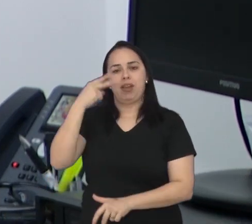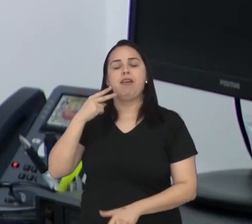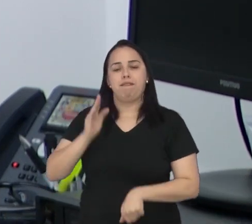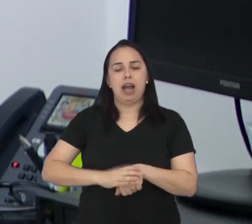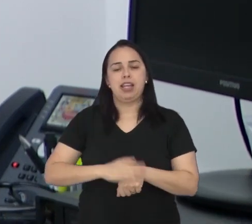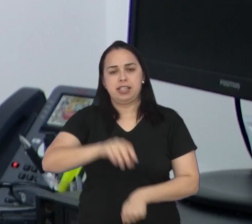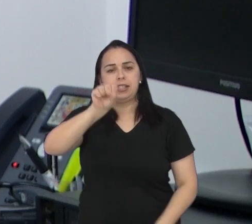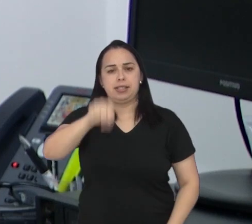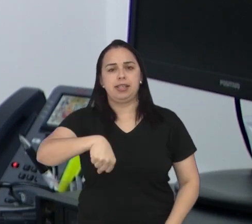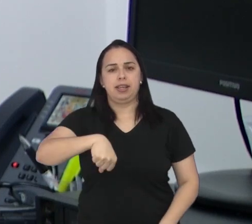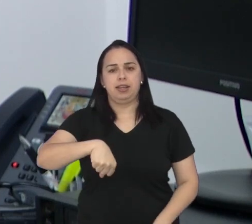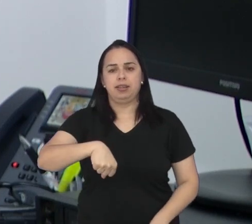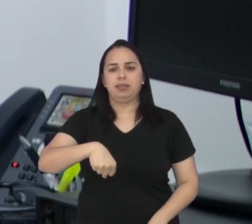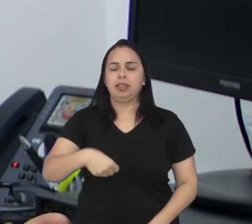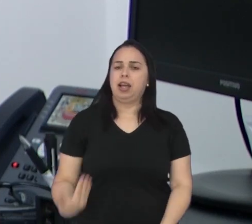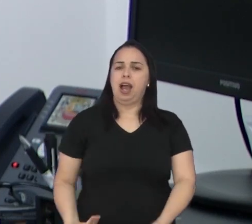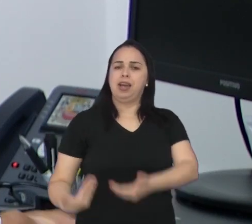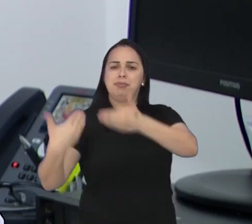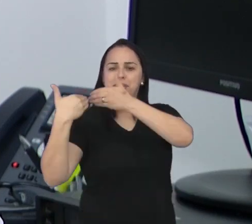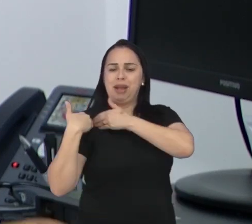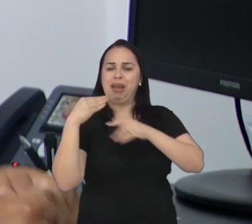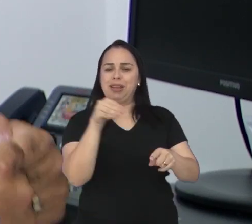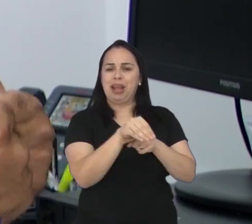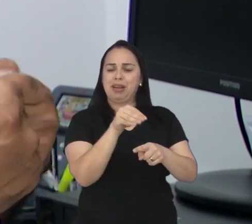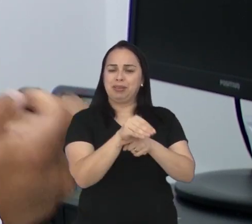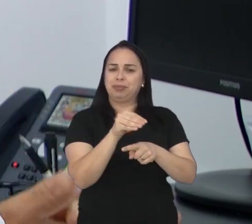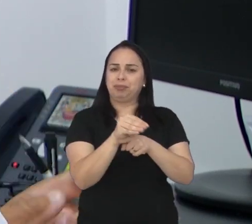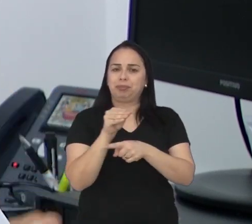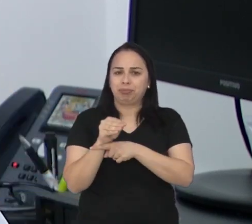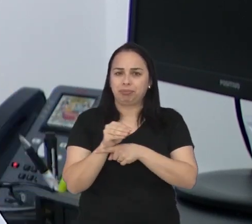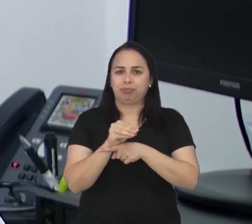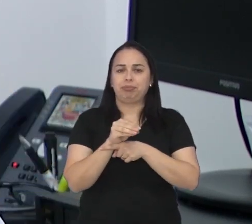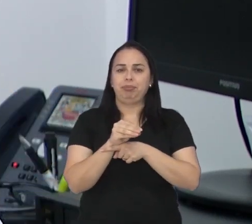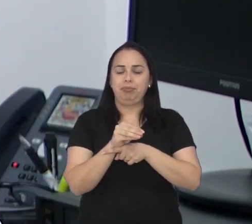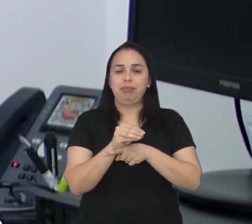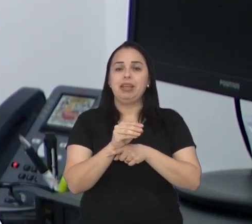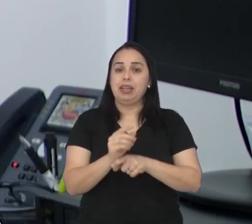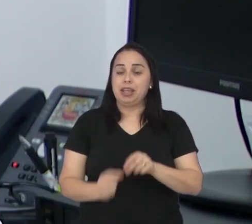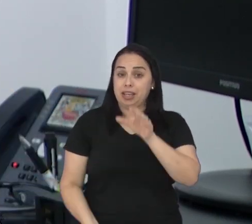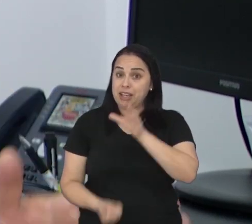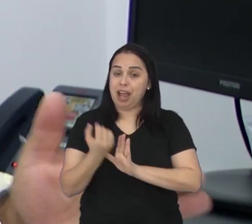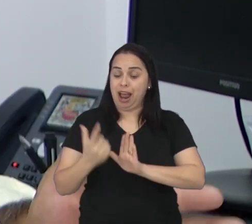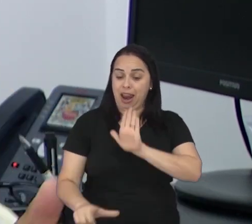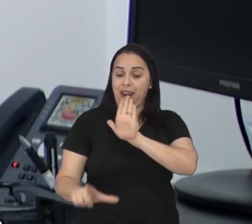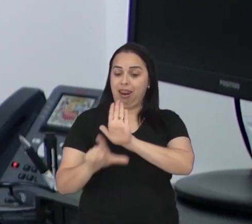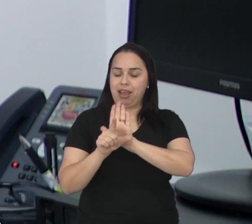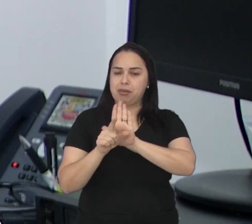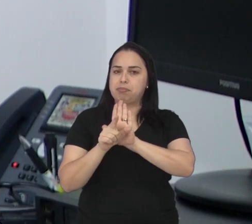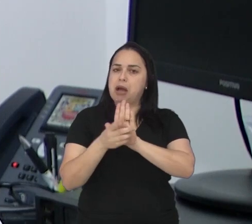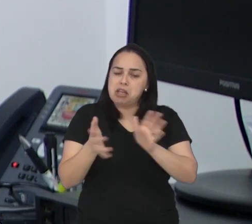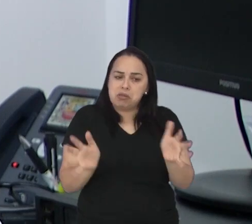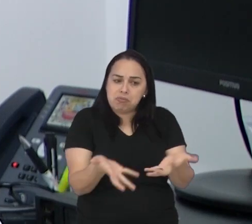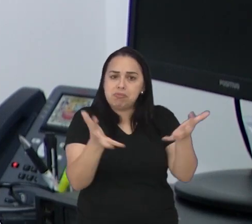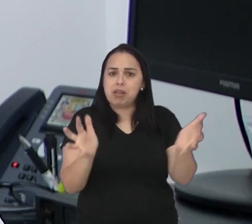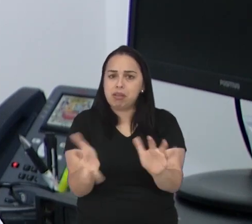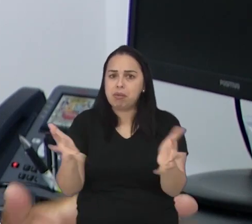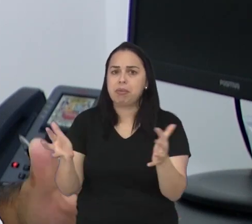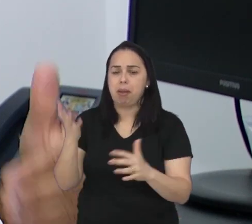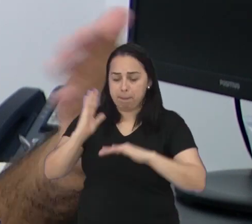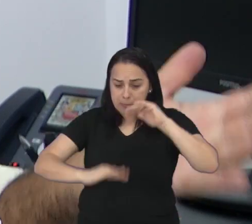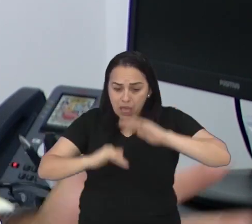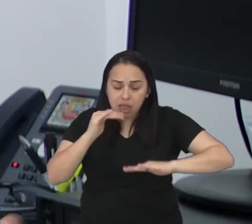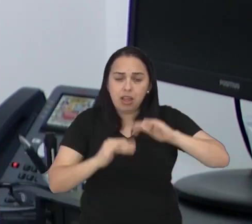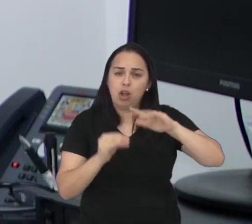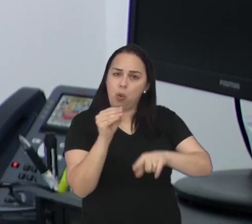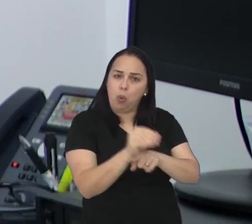José faz, sim, o seu dever de casa, que é cuidar e favorecer com leis e incentivo para que essas práticas possam ser cada